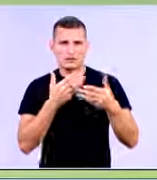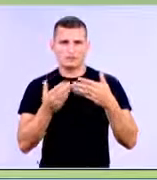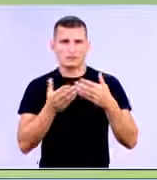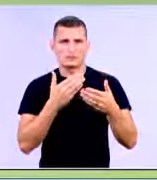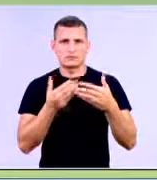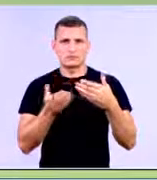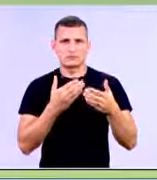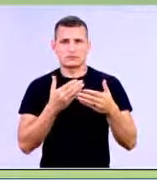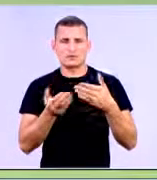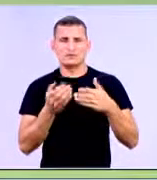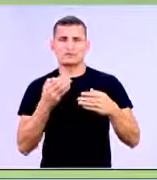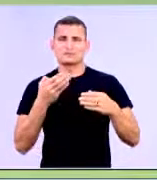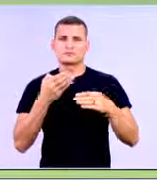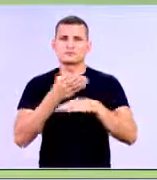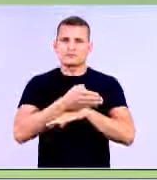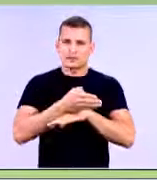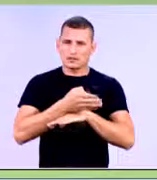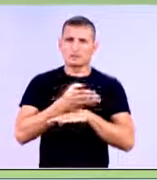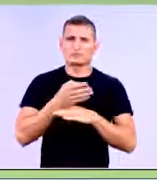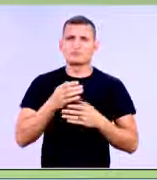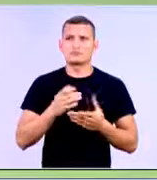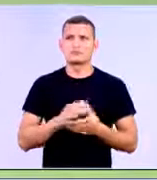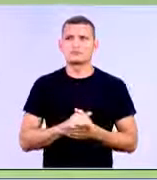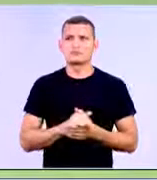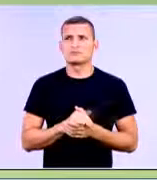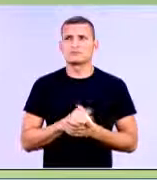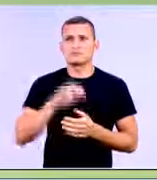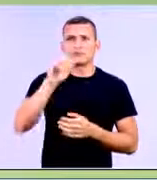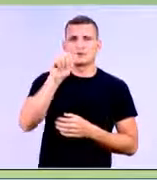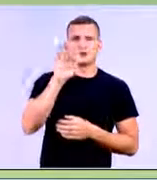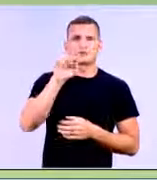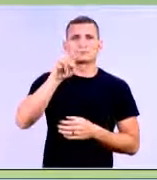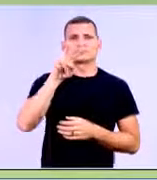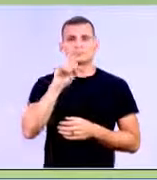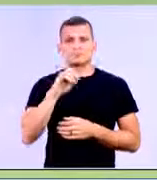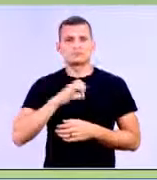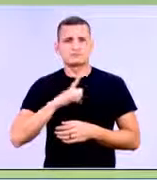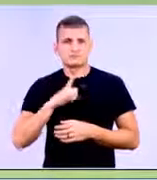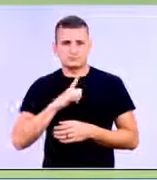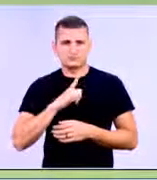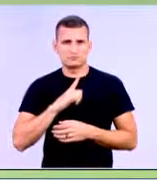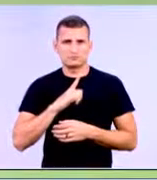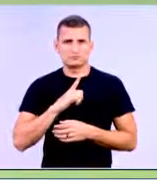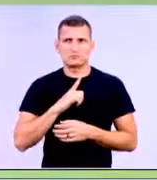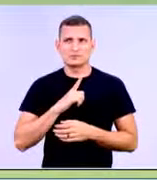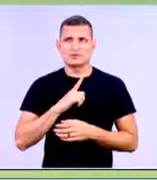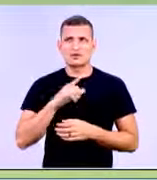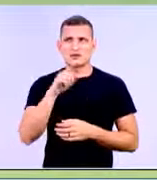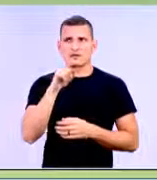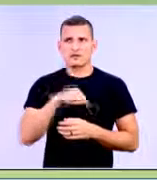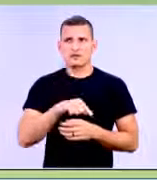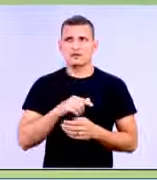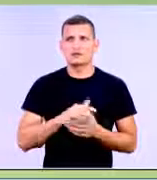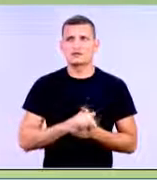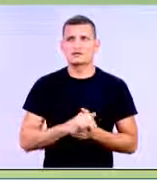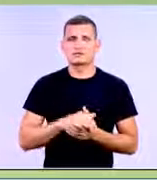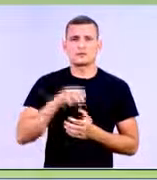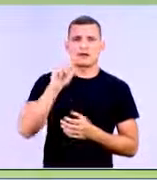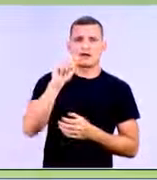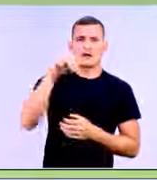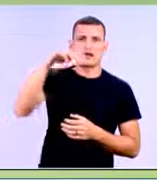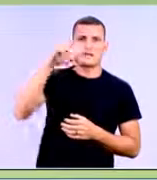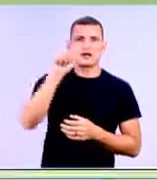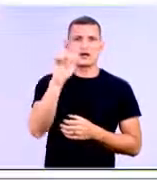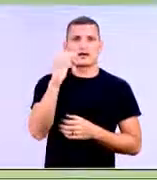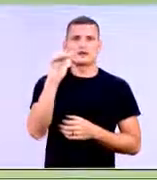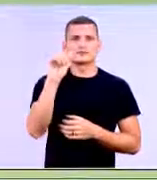qualquer ataque potencial que um ativo venha a sofrer é então definido como